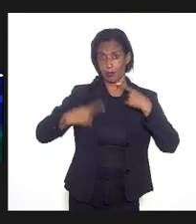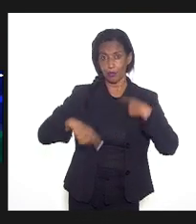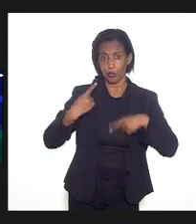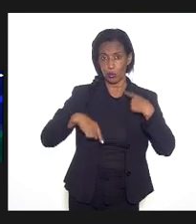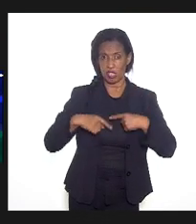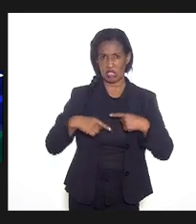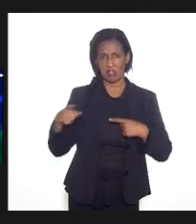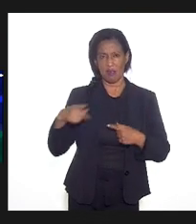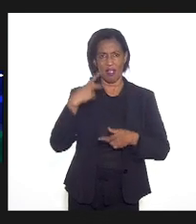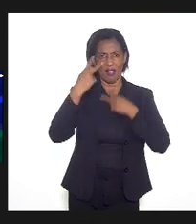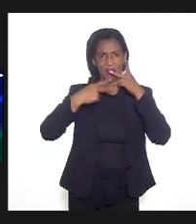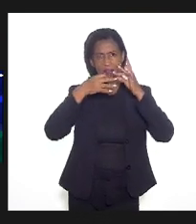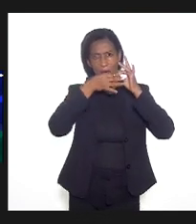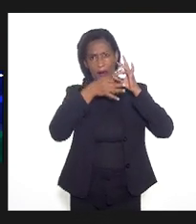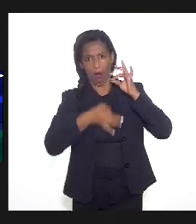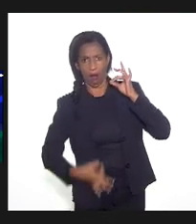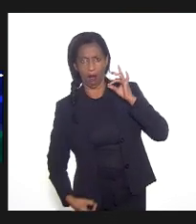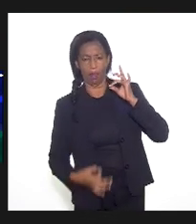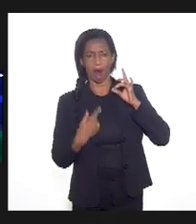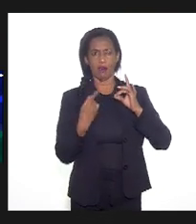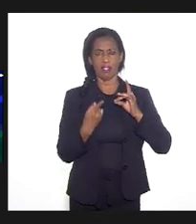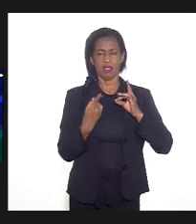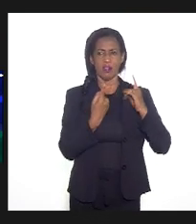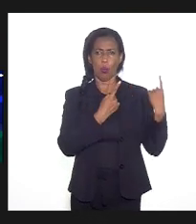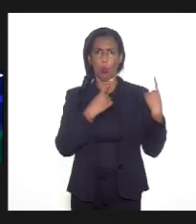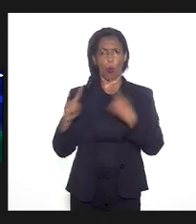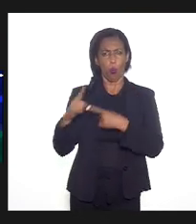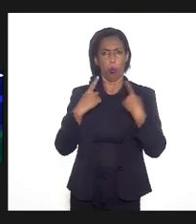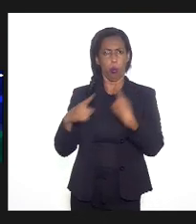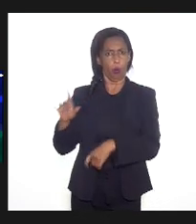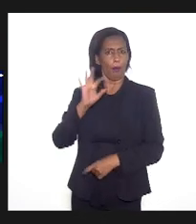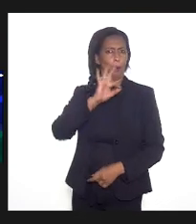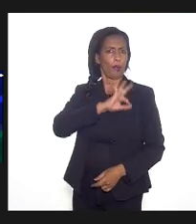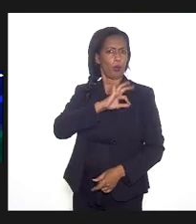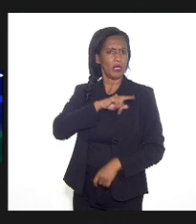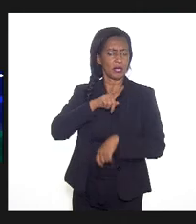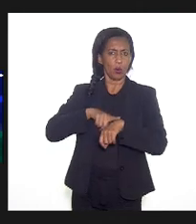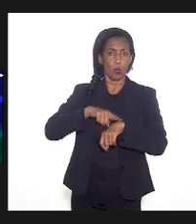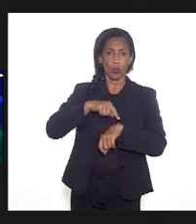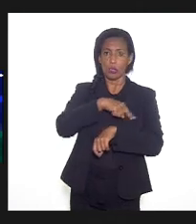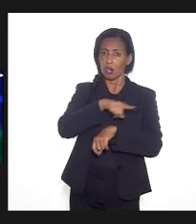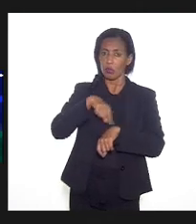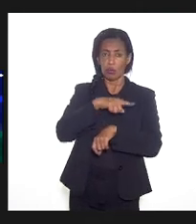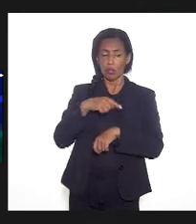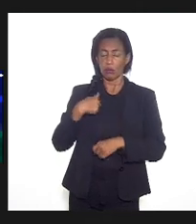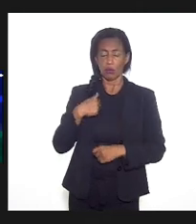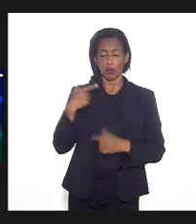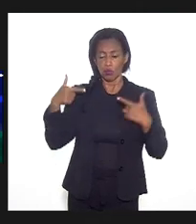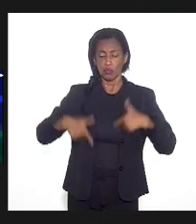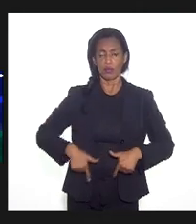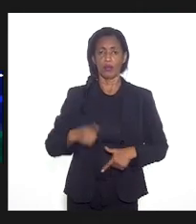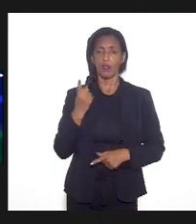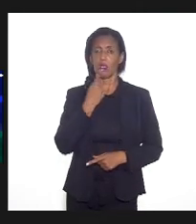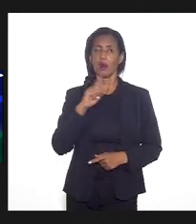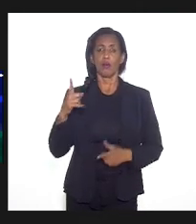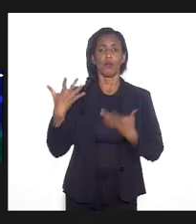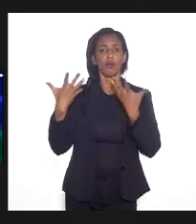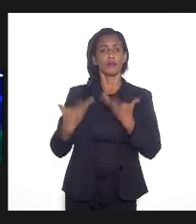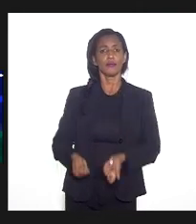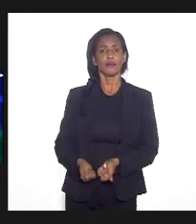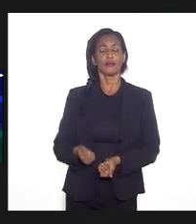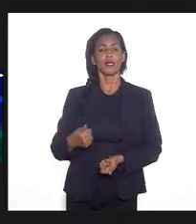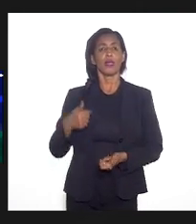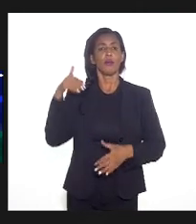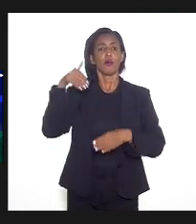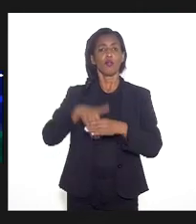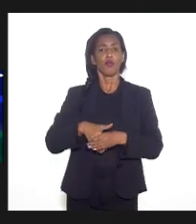tipo de narrativa que tenta vilanizar a polícia o tempo inteiro, enquanto eu estiver aqui, não permitirei. Meu voto com orgulho